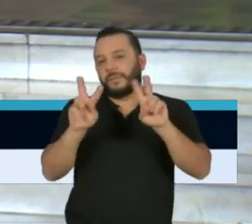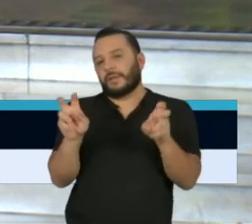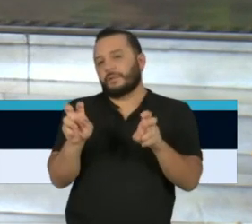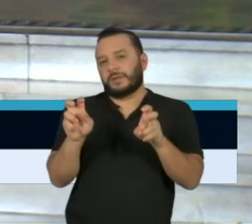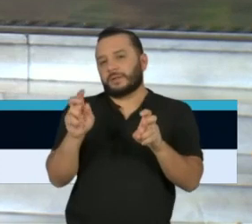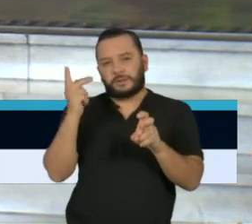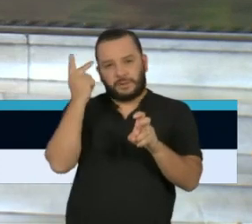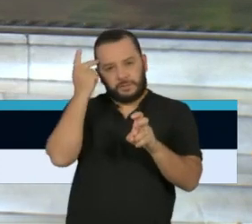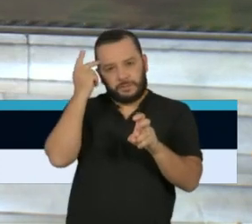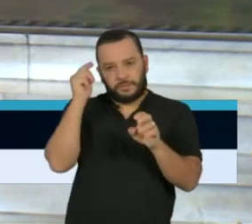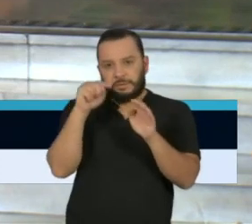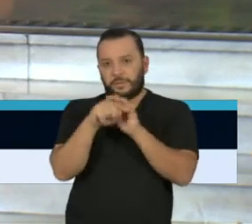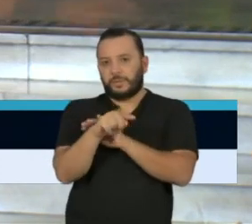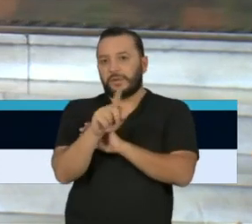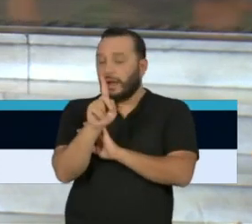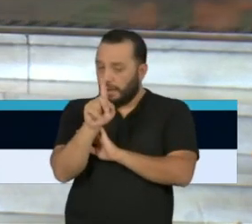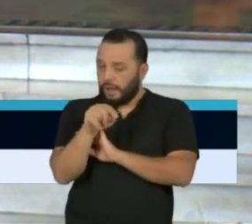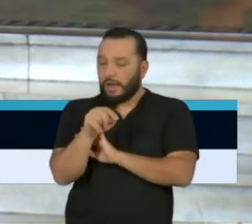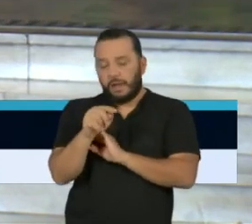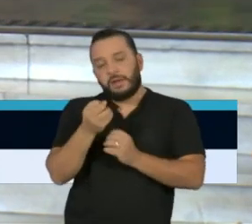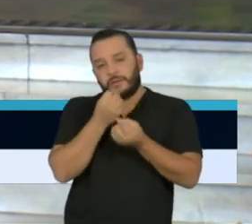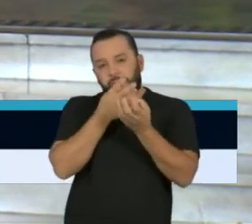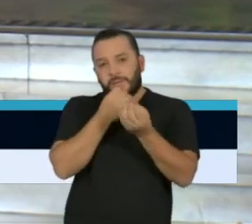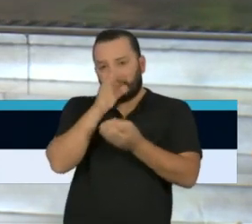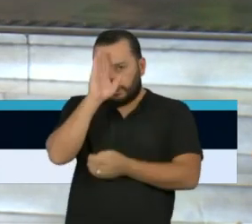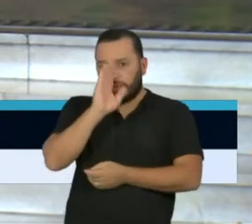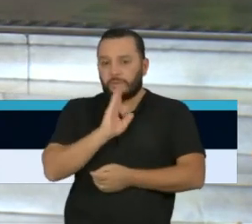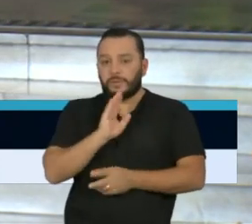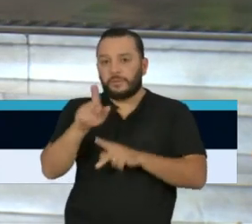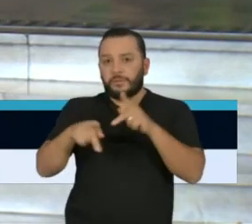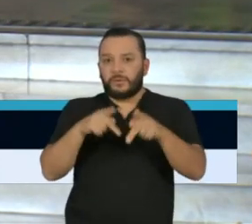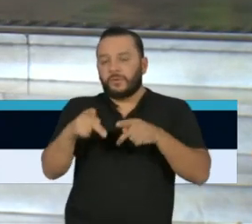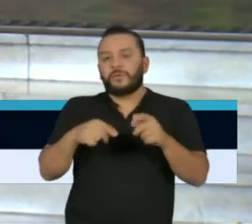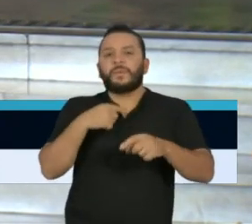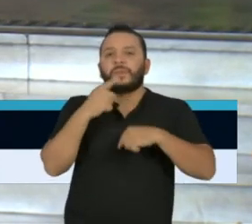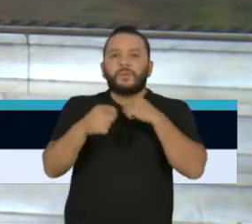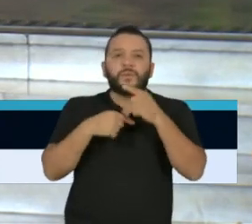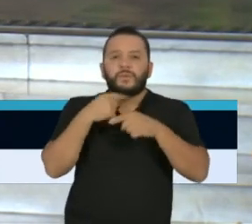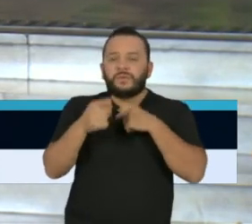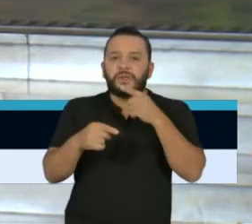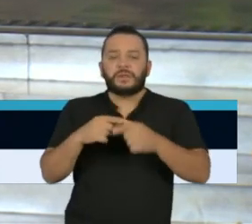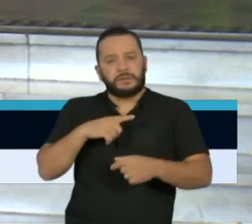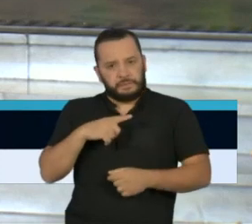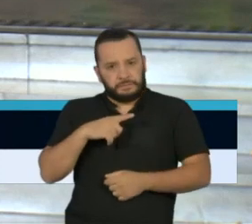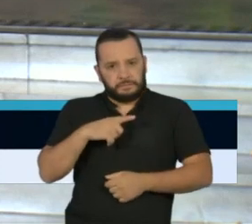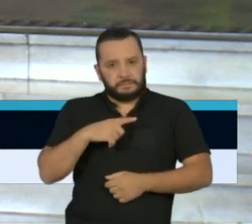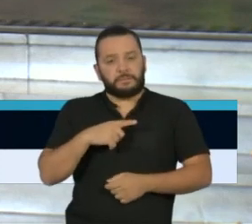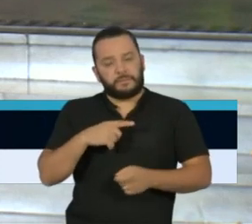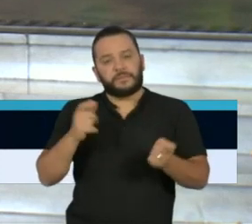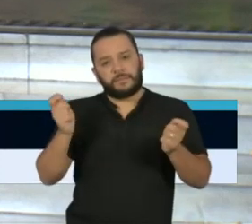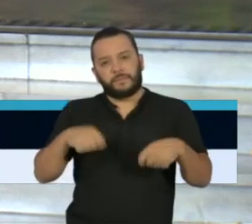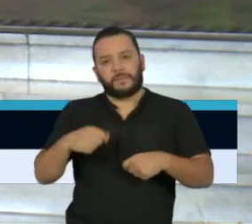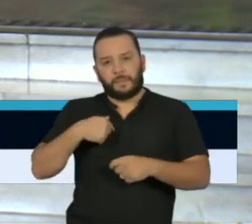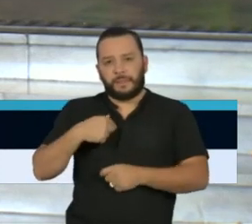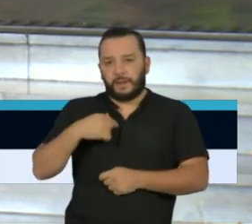de informação para a população, gratuito, evidentemente, para tirar dúvidas e aumentar a